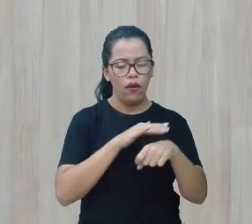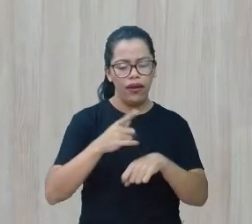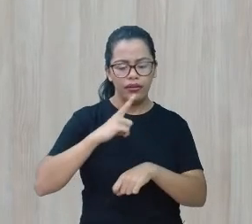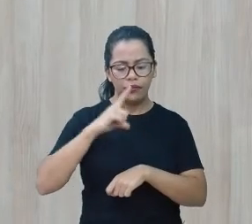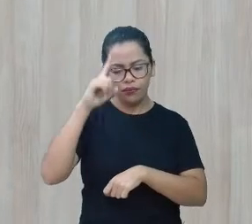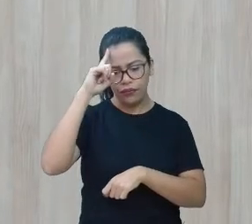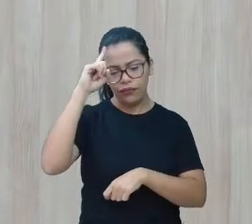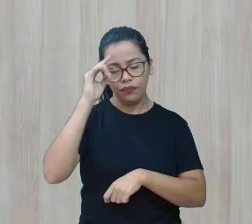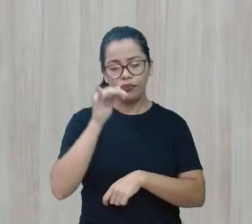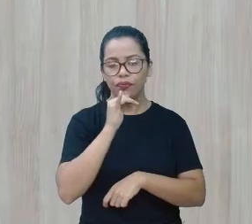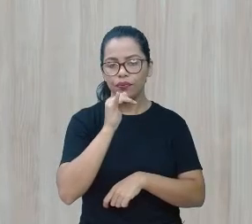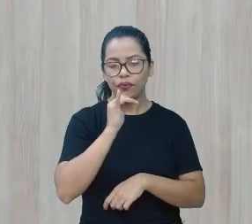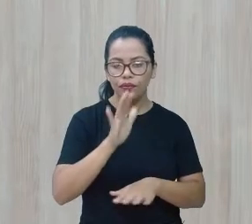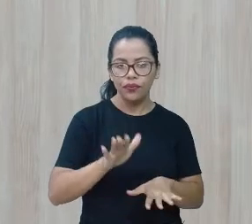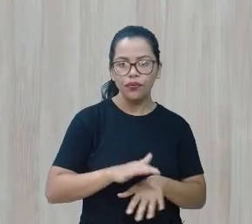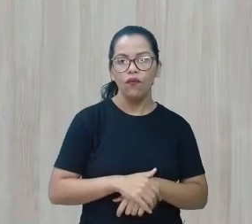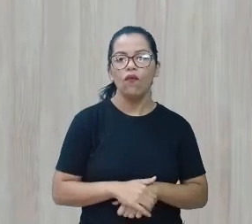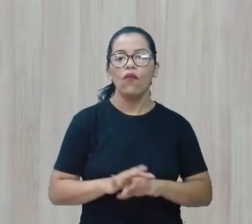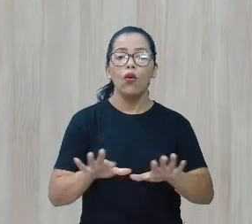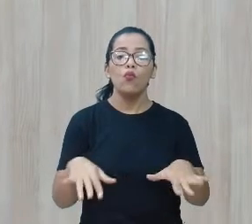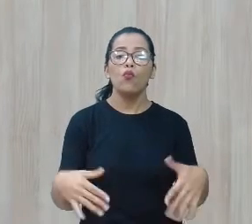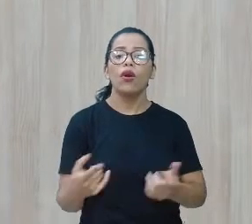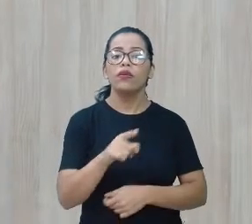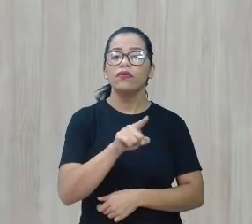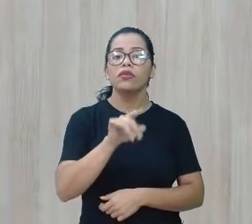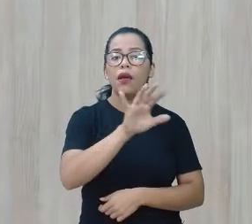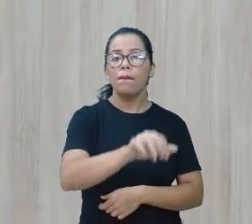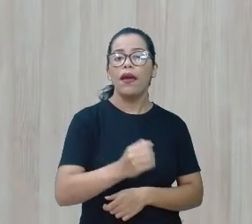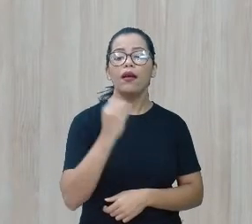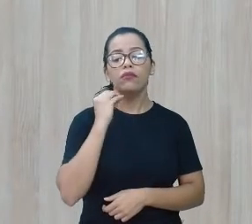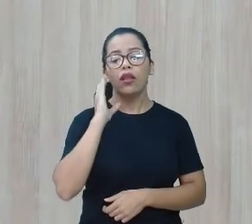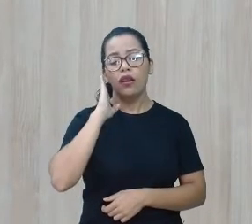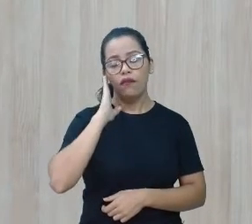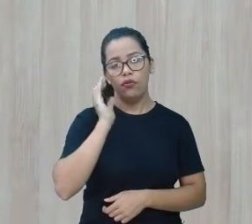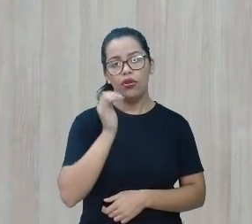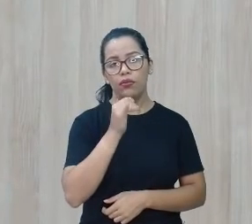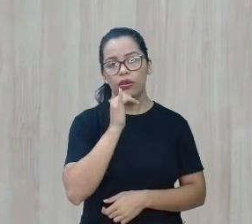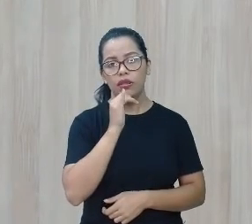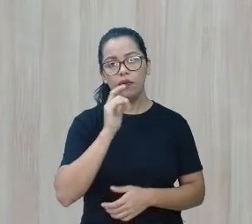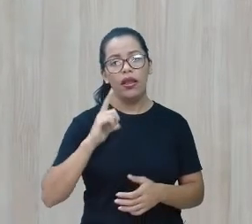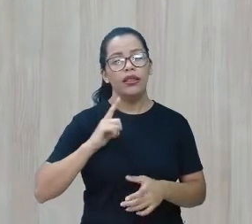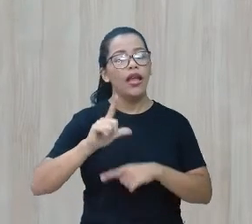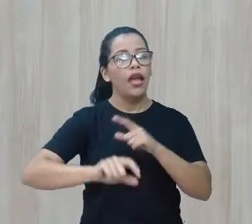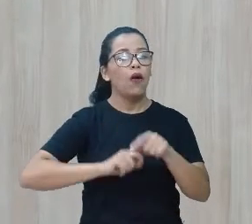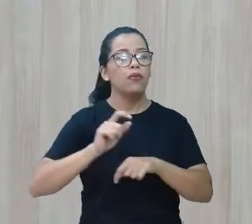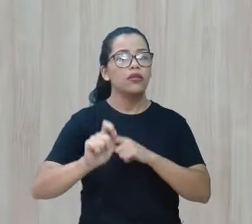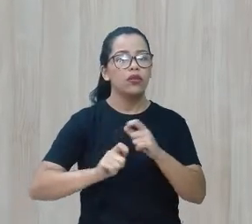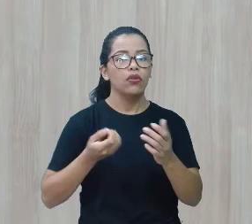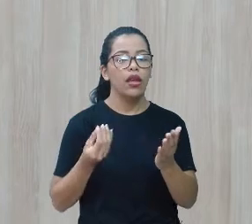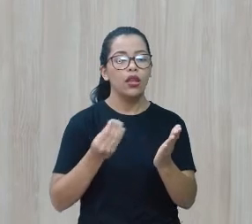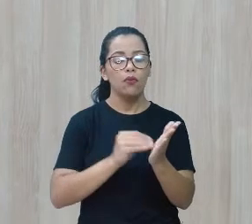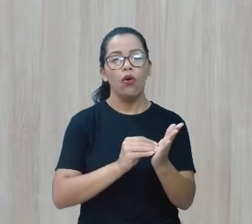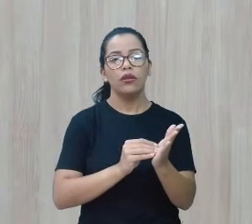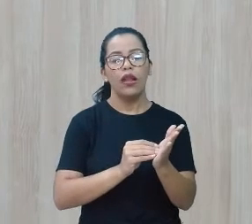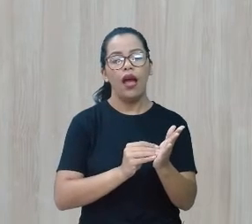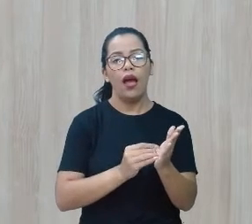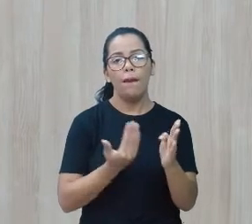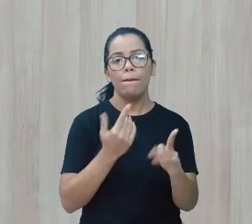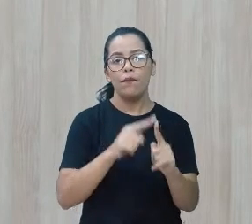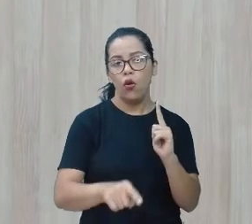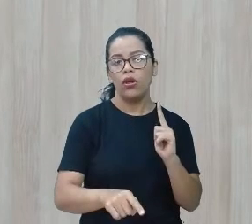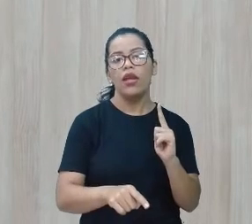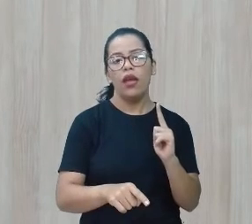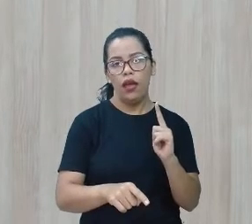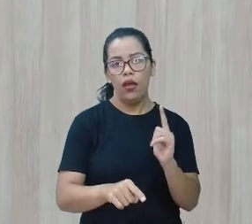Vou dar um exemplo para vocês. Quando vocês pegam um telefone, por exemplo, vocês têm a opção de colocar um bloqueio de tela. E